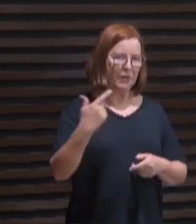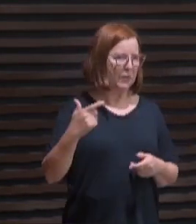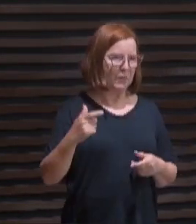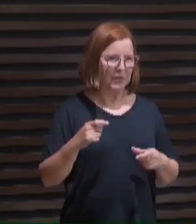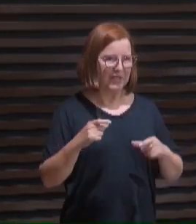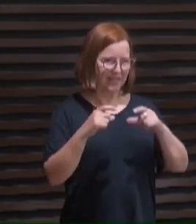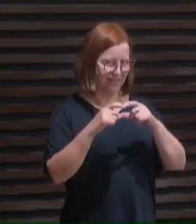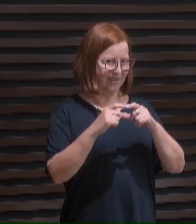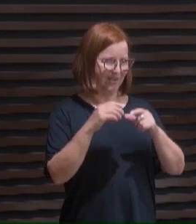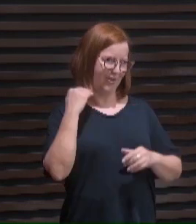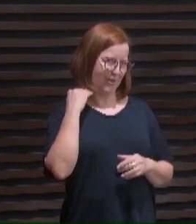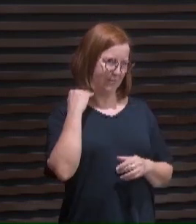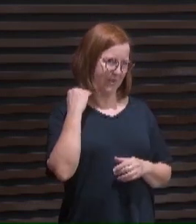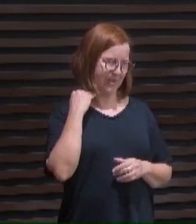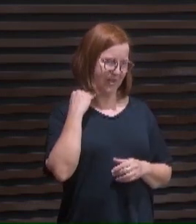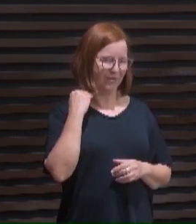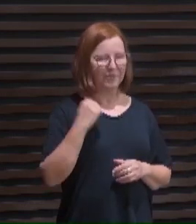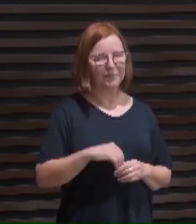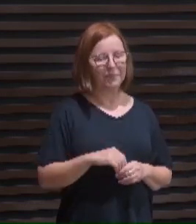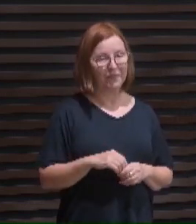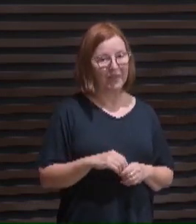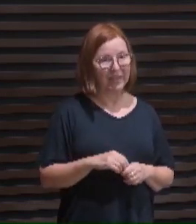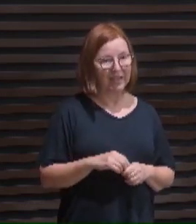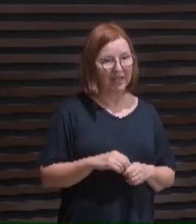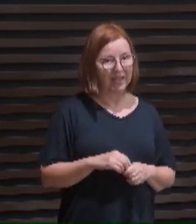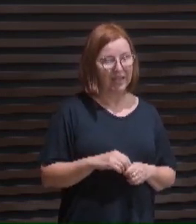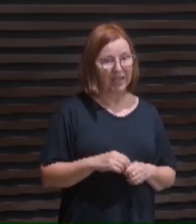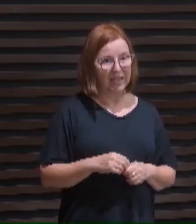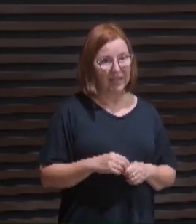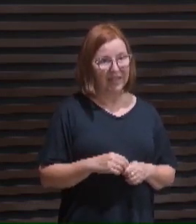banco e o dinheiro dele não chegava e ele estava passando fome.